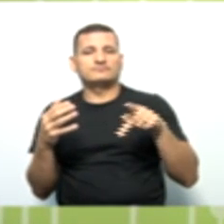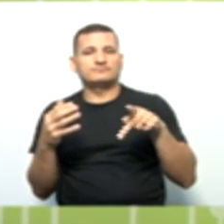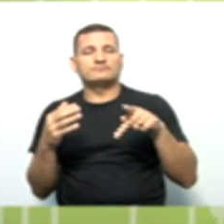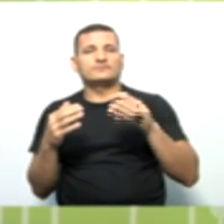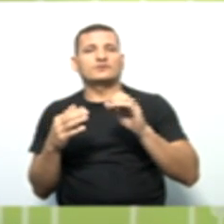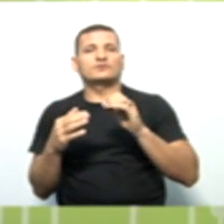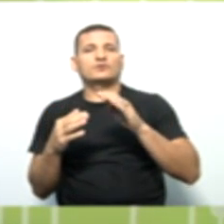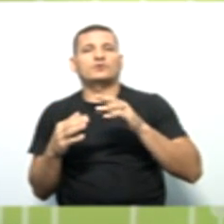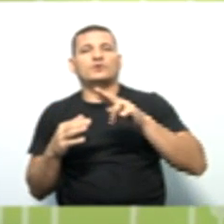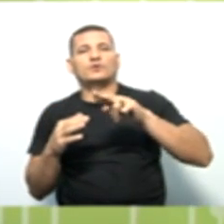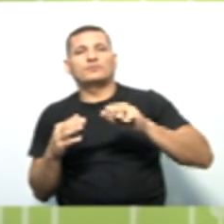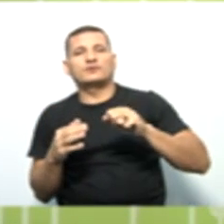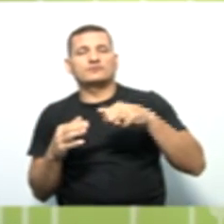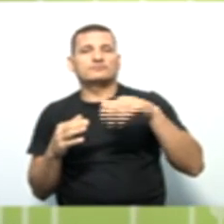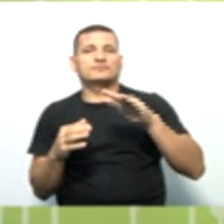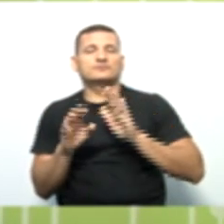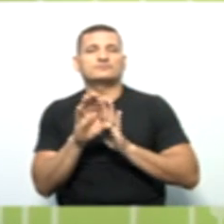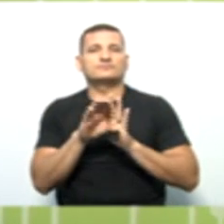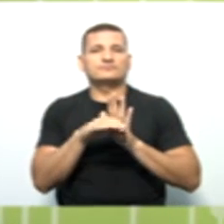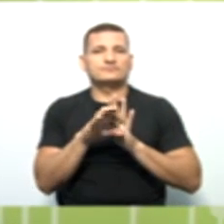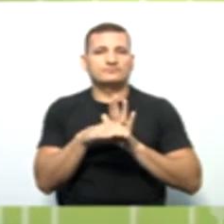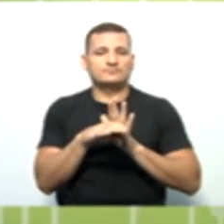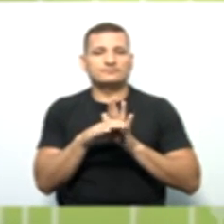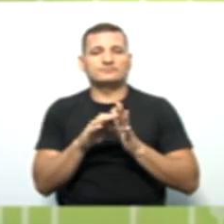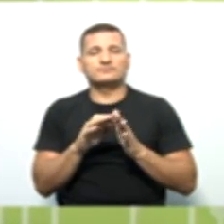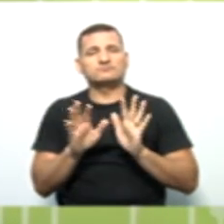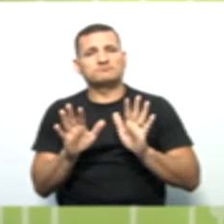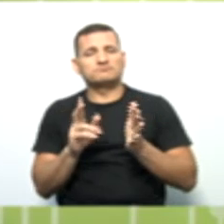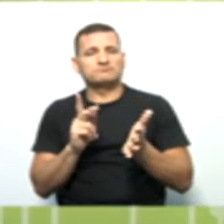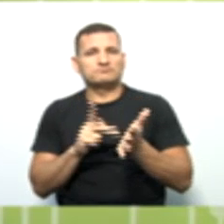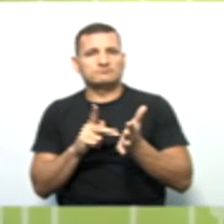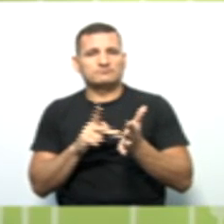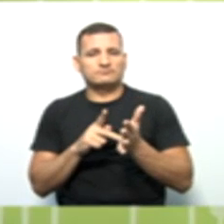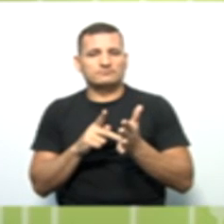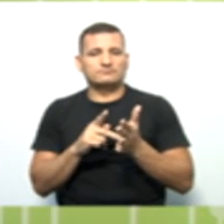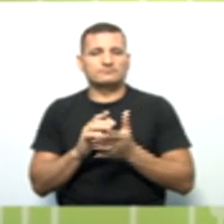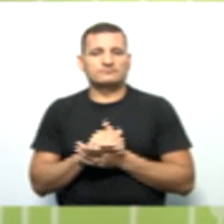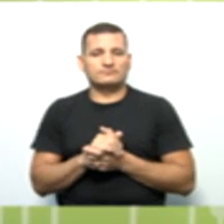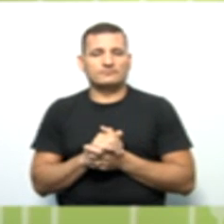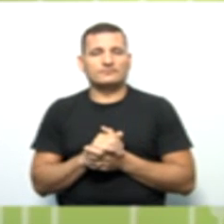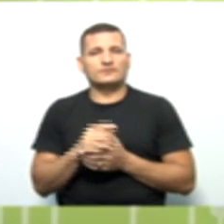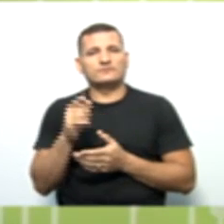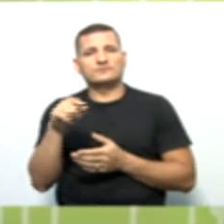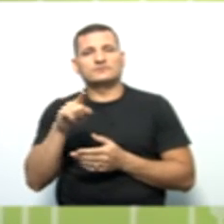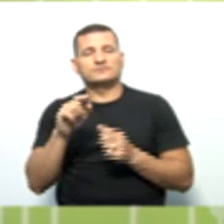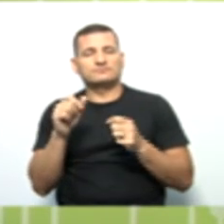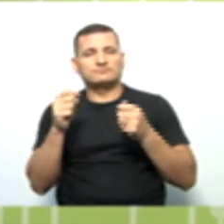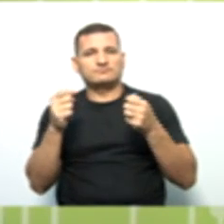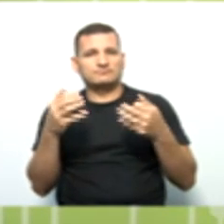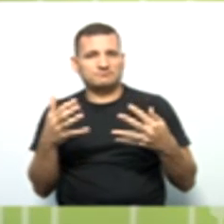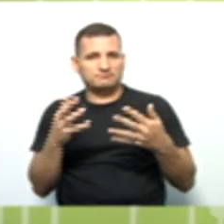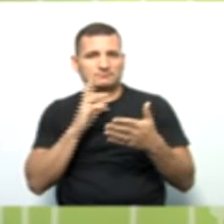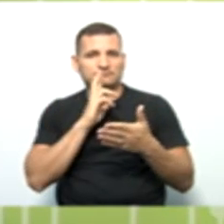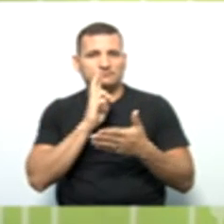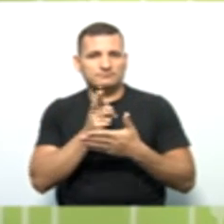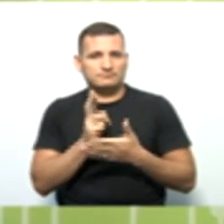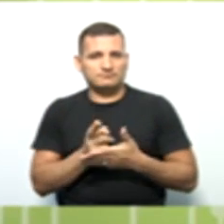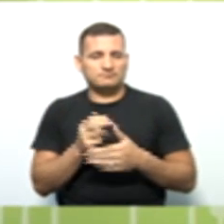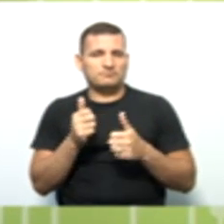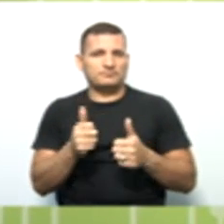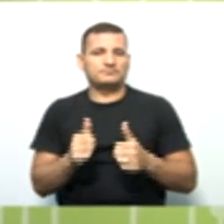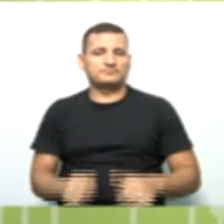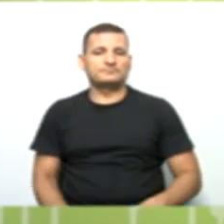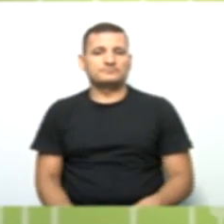negócio mais conceitual, mas é realmente isso, né? Que vocês colocaram e pontuaram aí bastante. Vamos